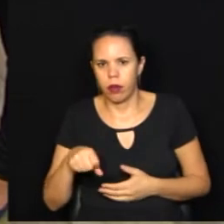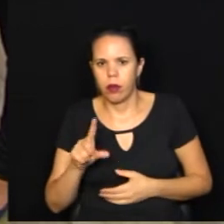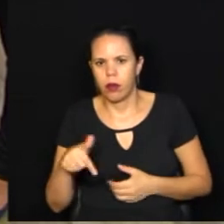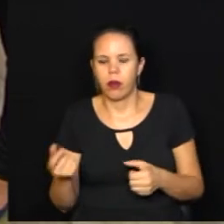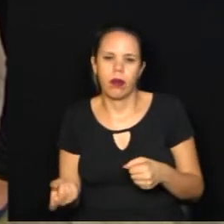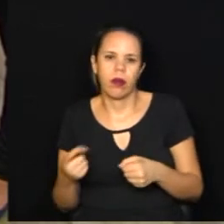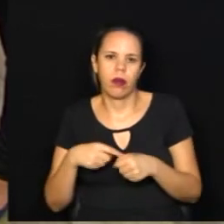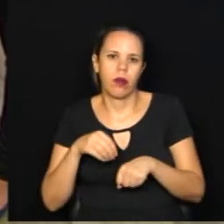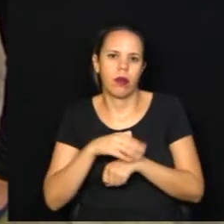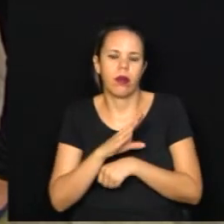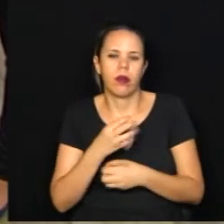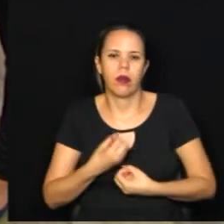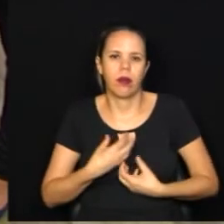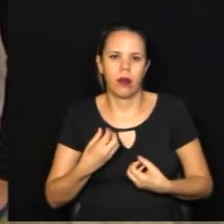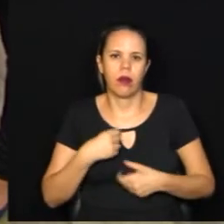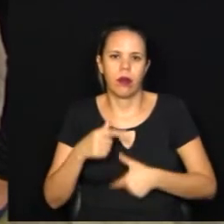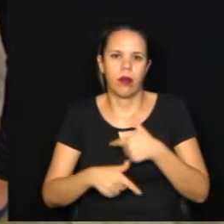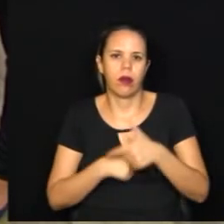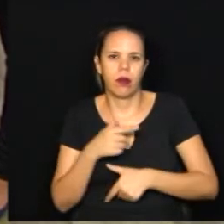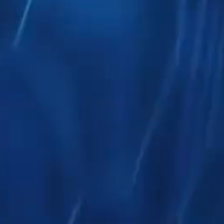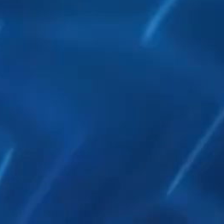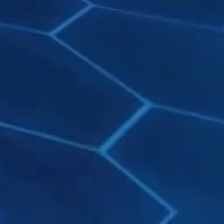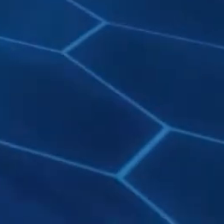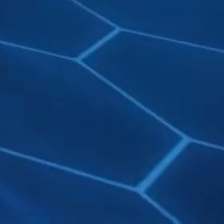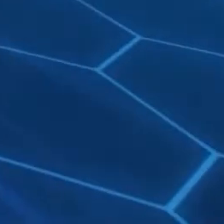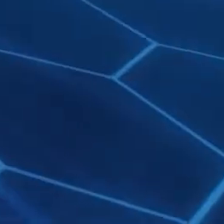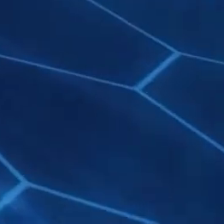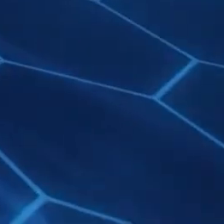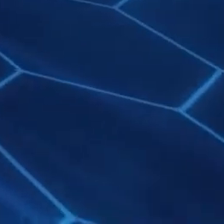www.institutobld.com/Primeira Jornada CCR. Vou repetir, hein?